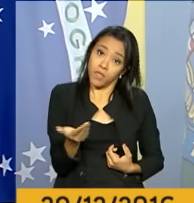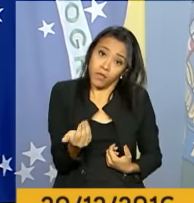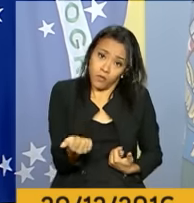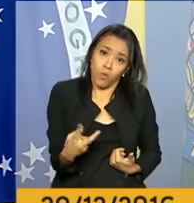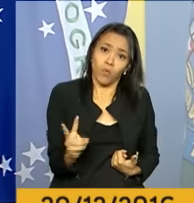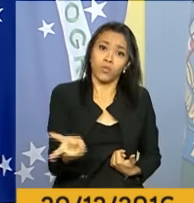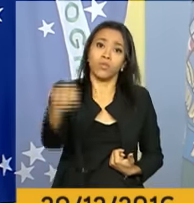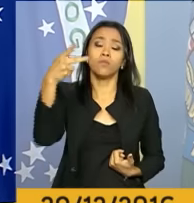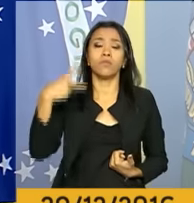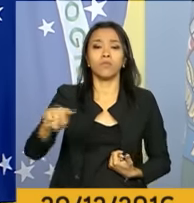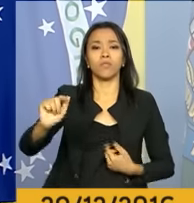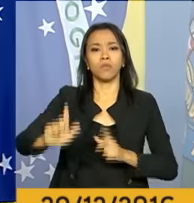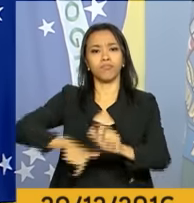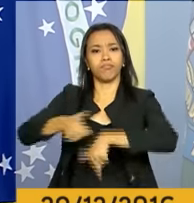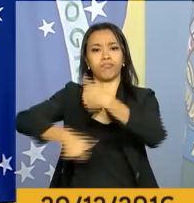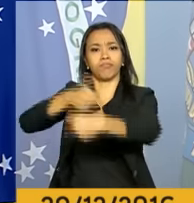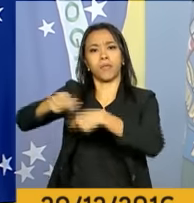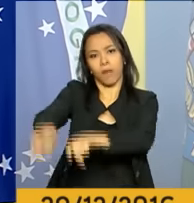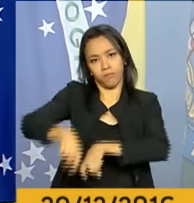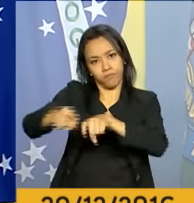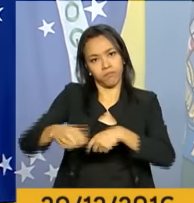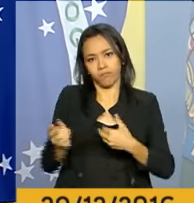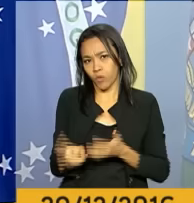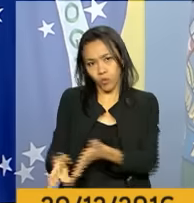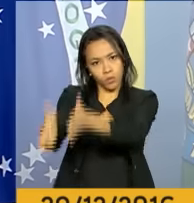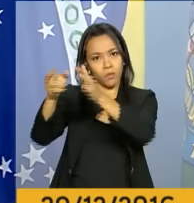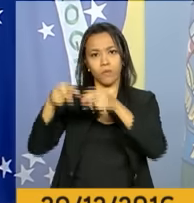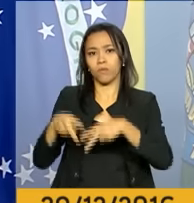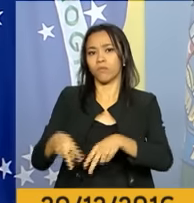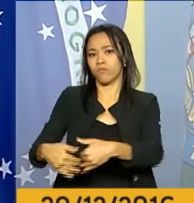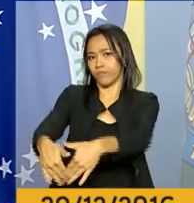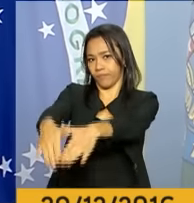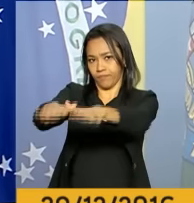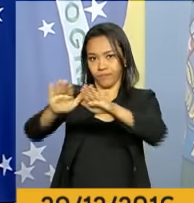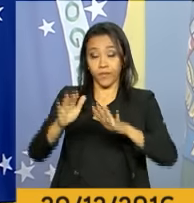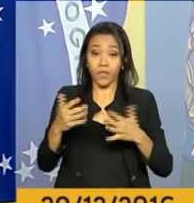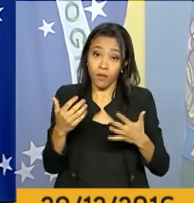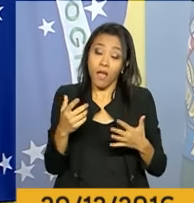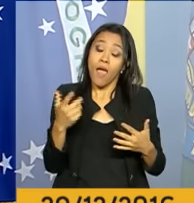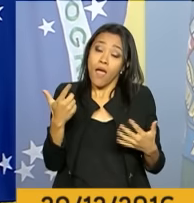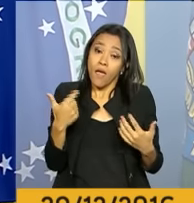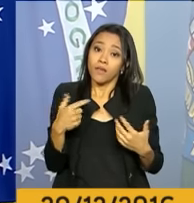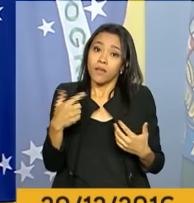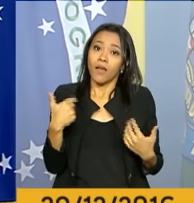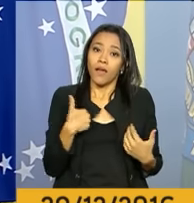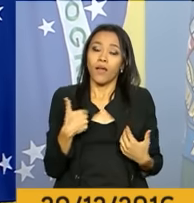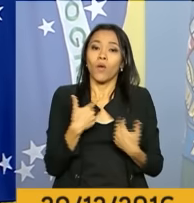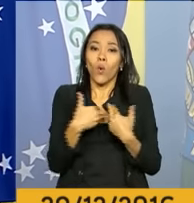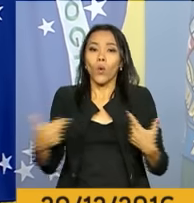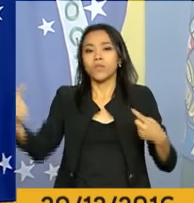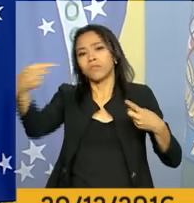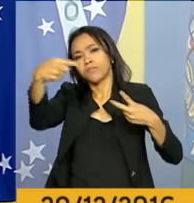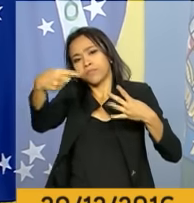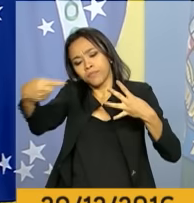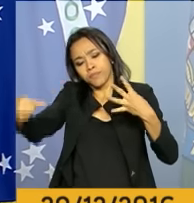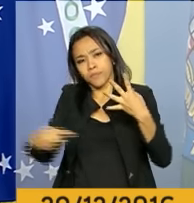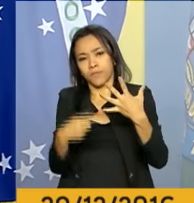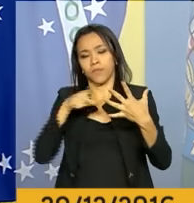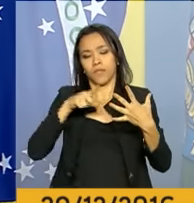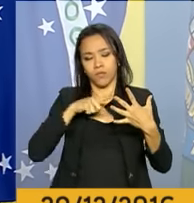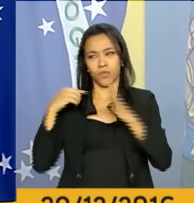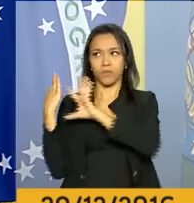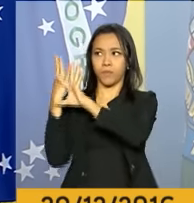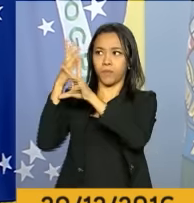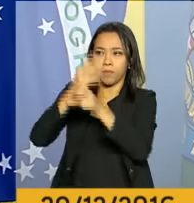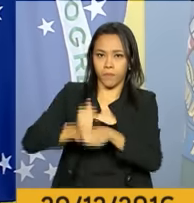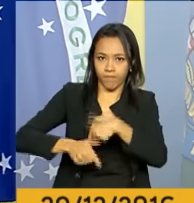sua atividade agriculturável não é então eh São coisas que nós eh temos feito ao longo do tempo